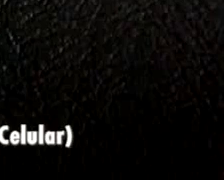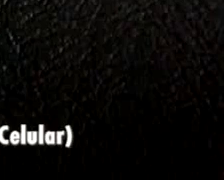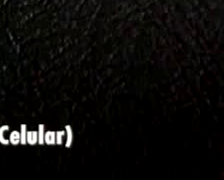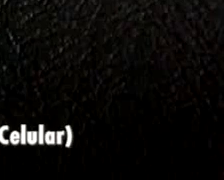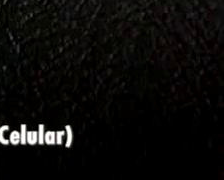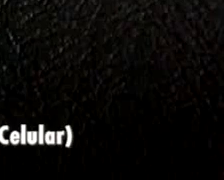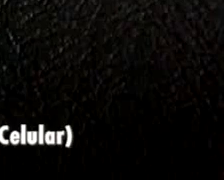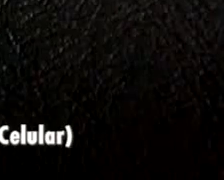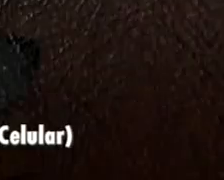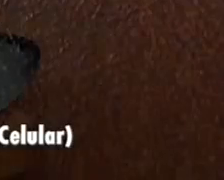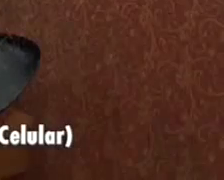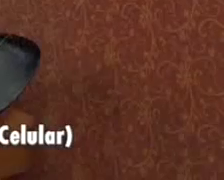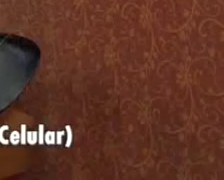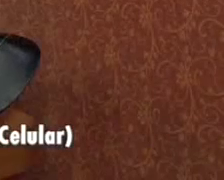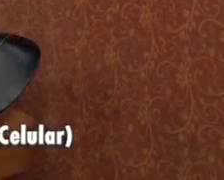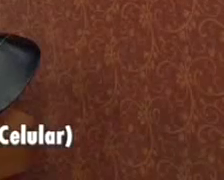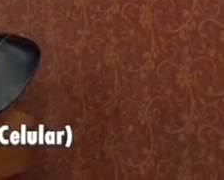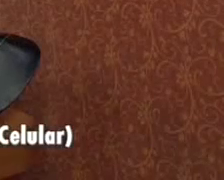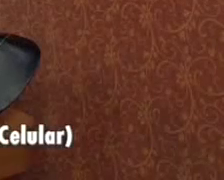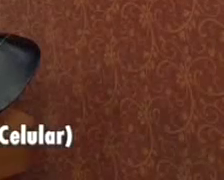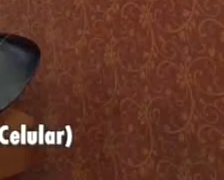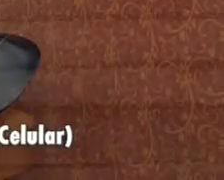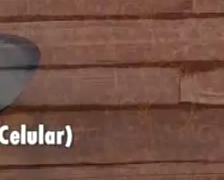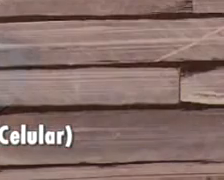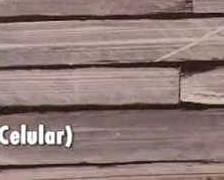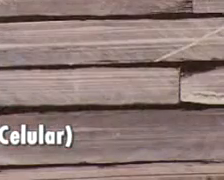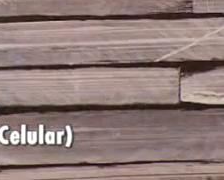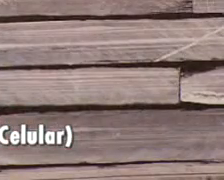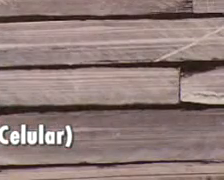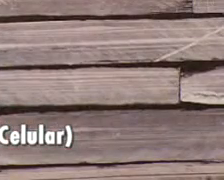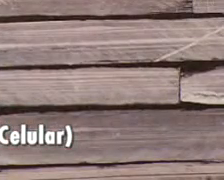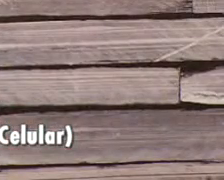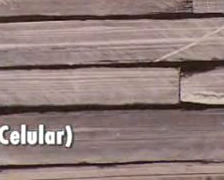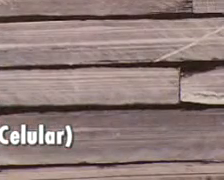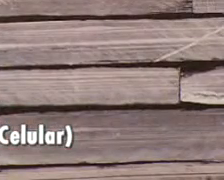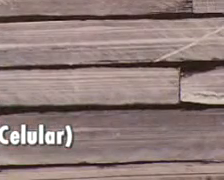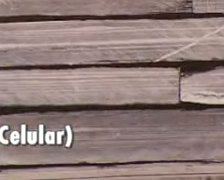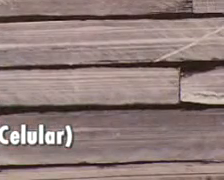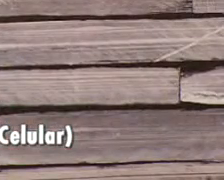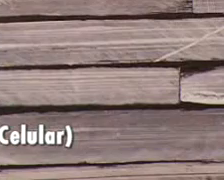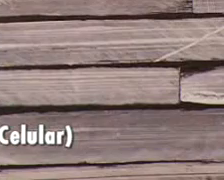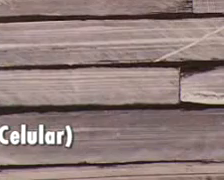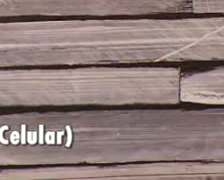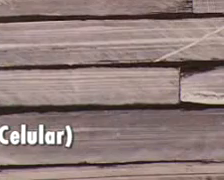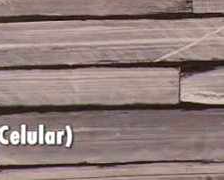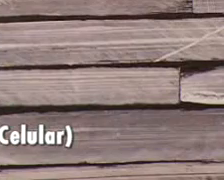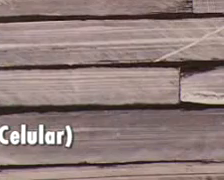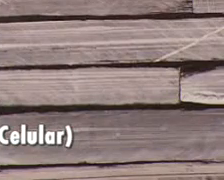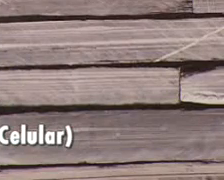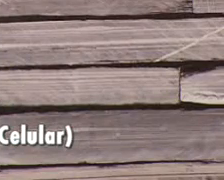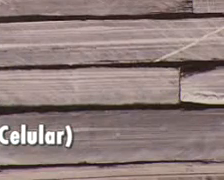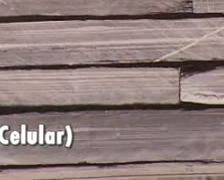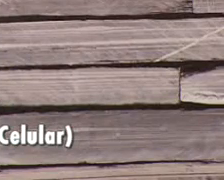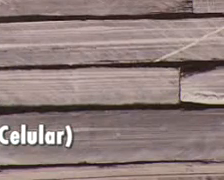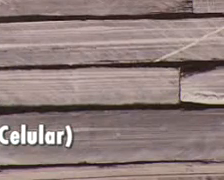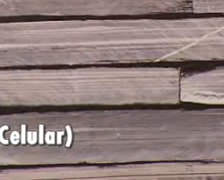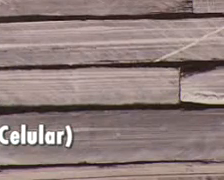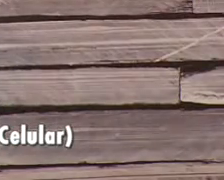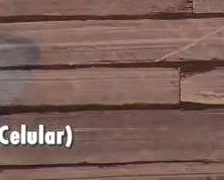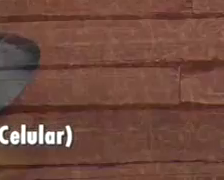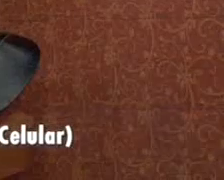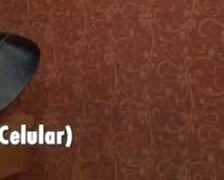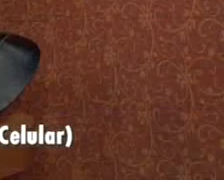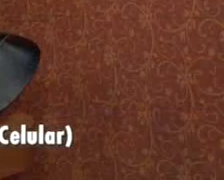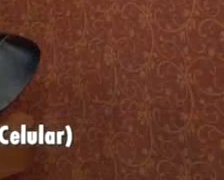perca tempo, só para as primeiras, 0800 002 1124 ou 11 3075